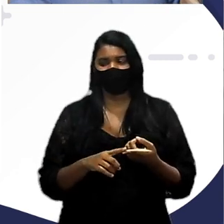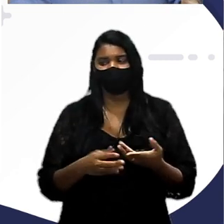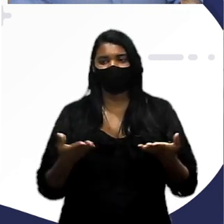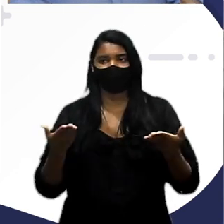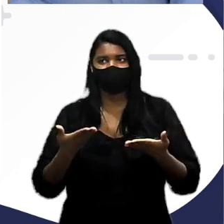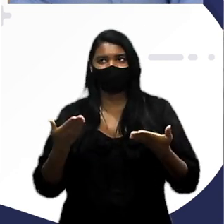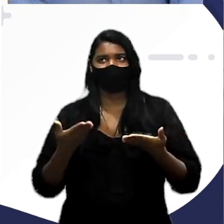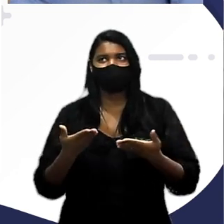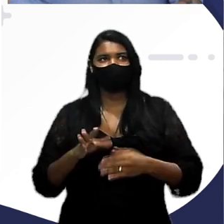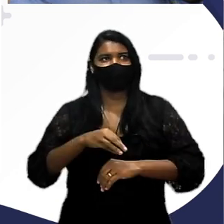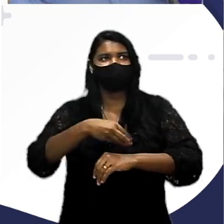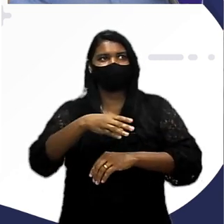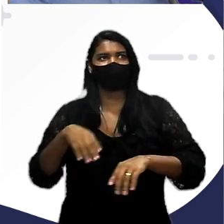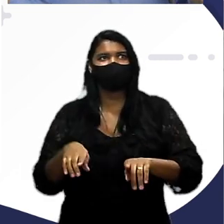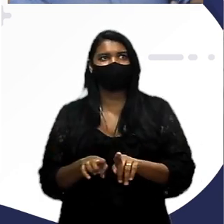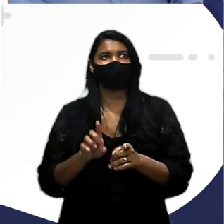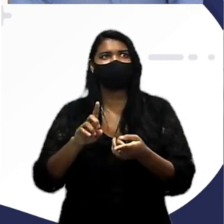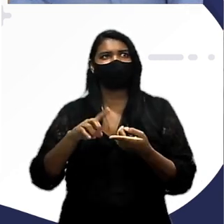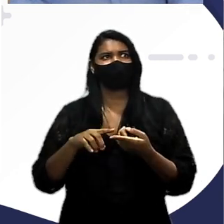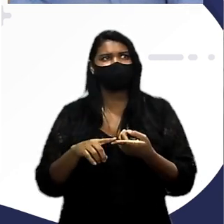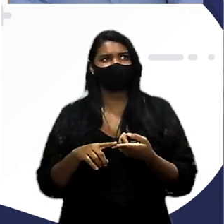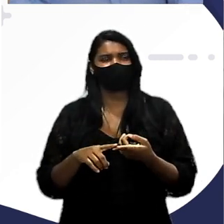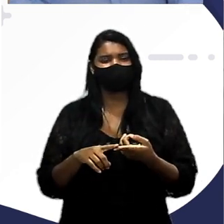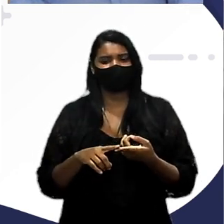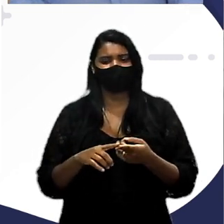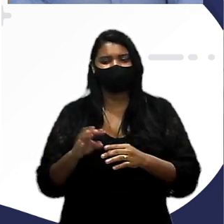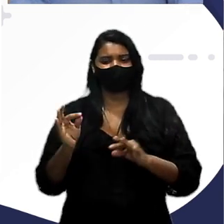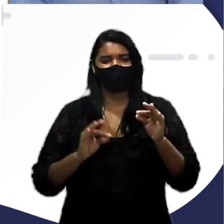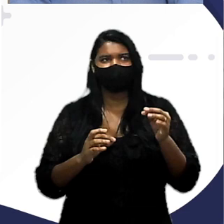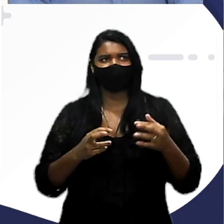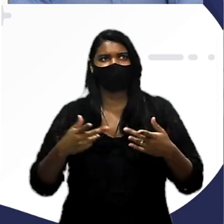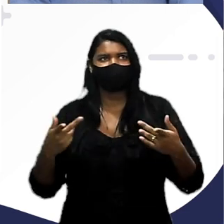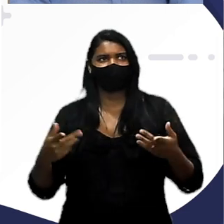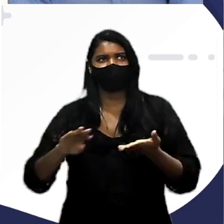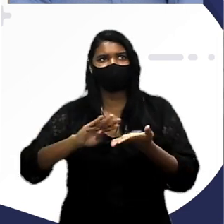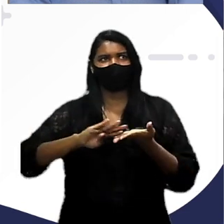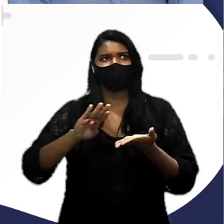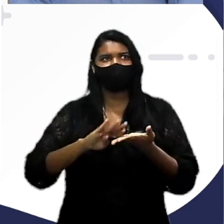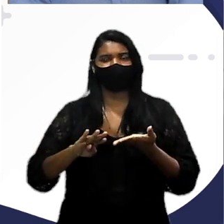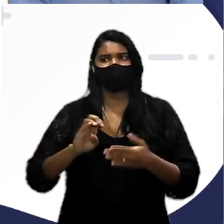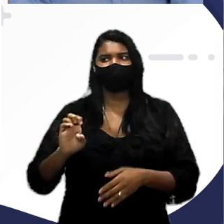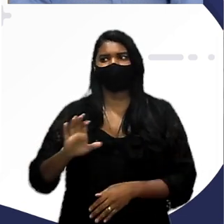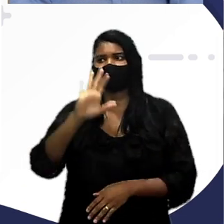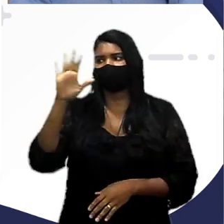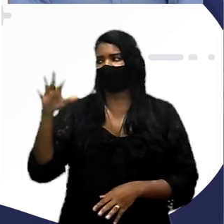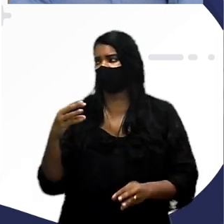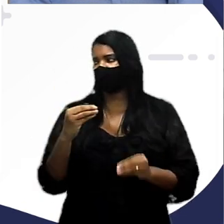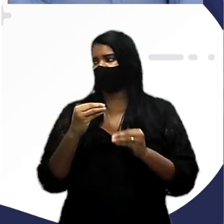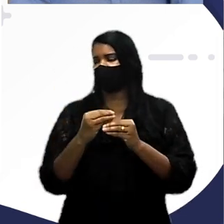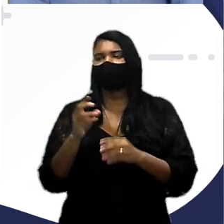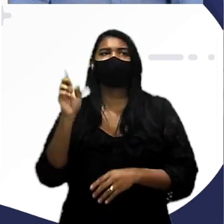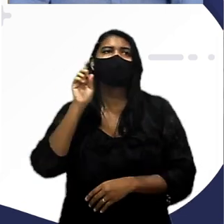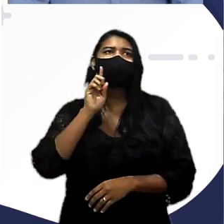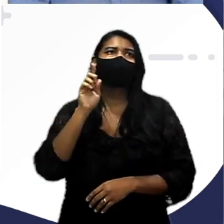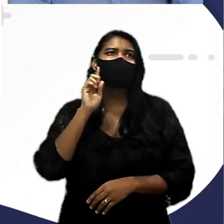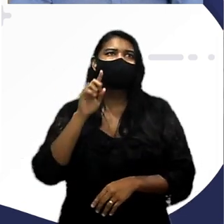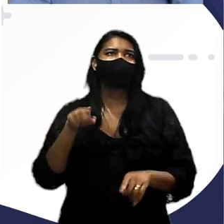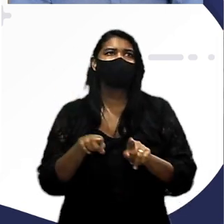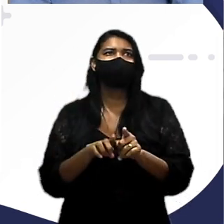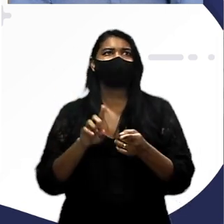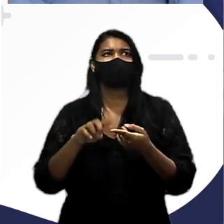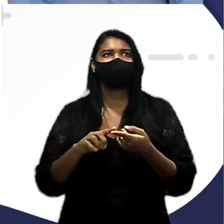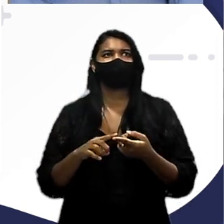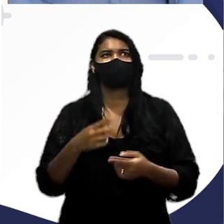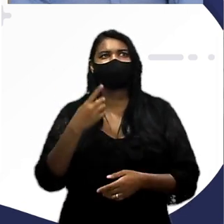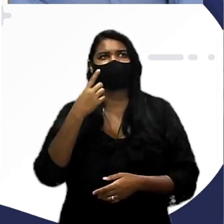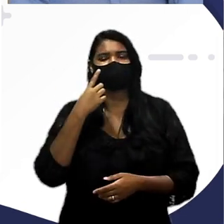volumes de recurso financeiro que estavam depositados em outros bancos da Europa, por exemplo, os Estados Unidos. Então a gente vê aí que